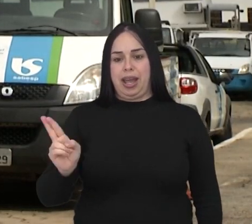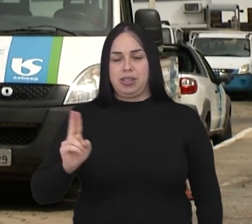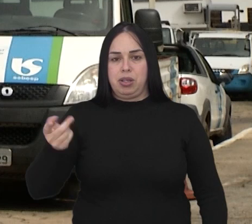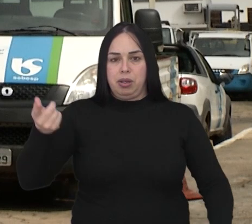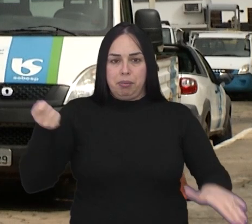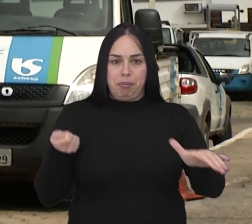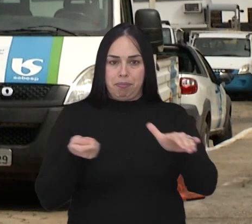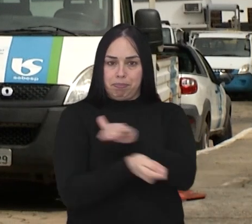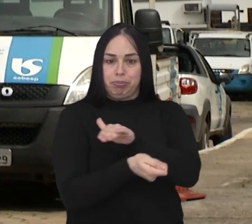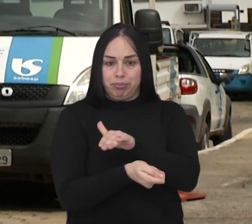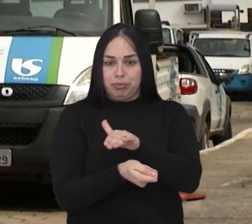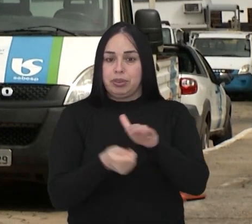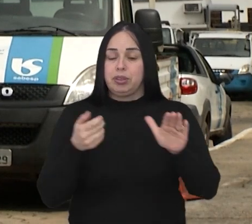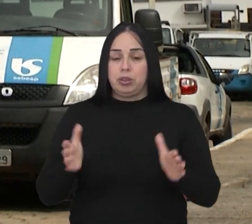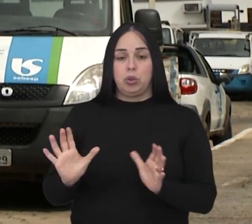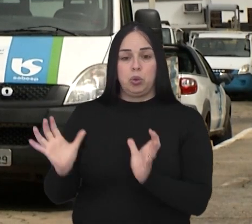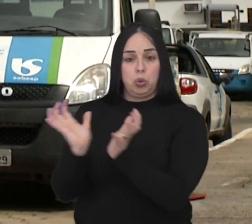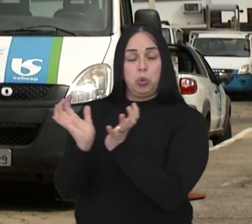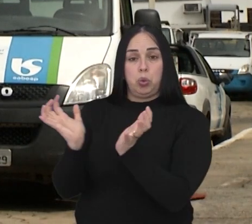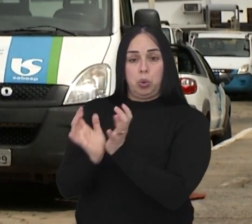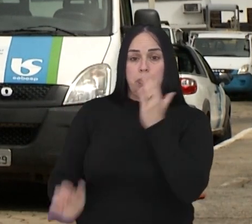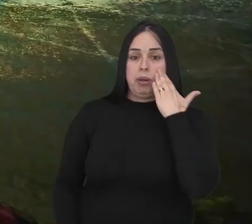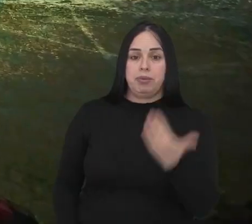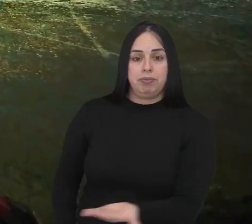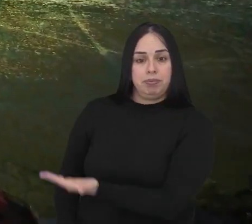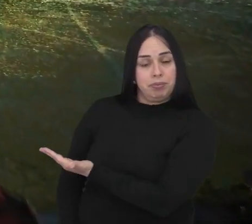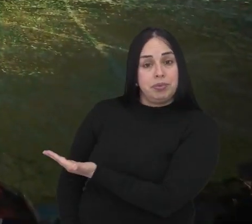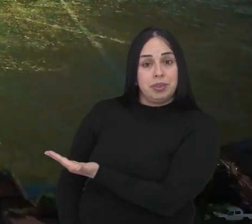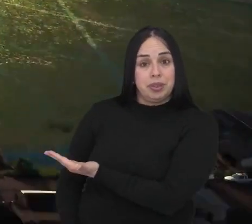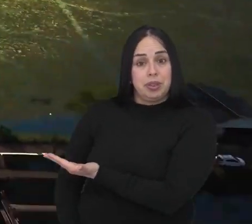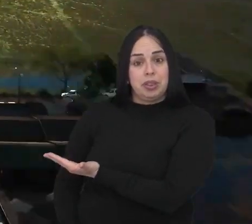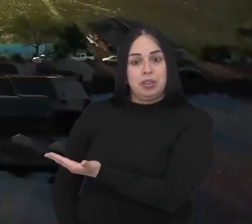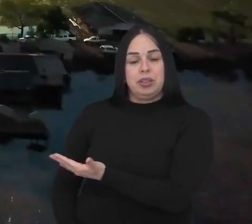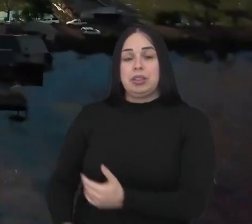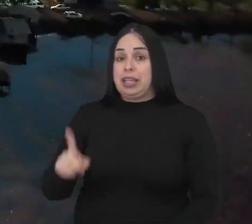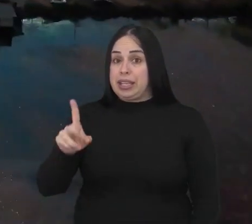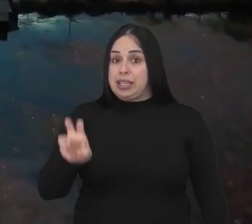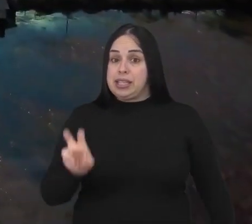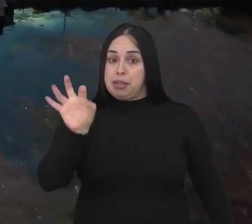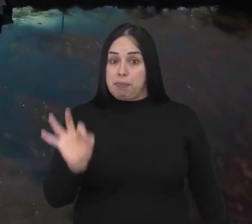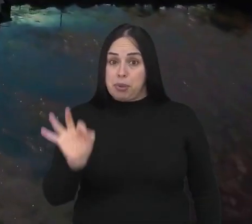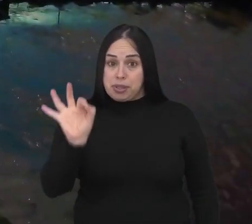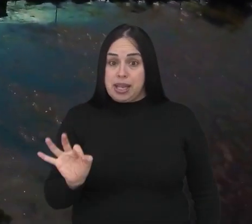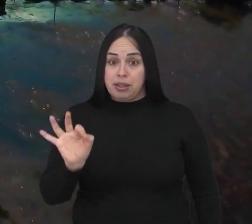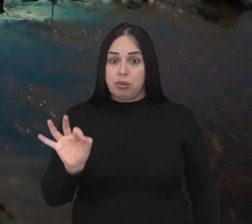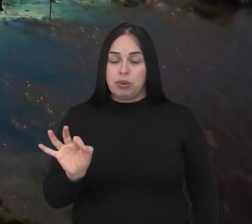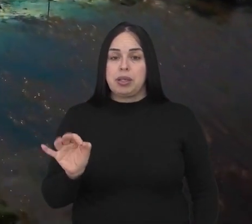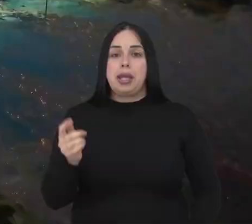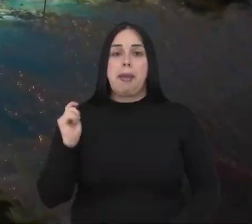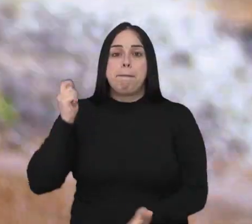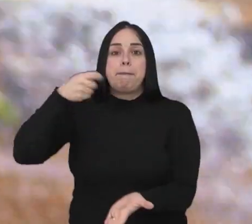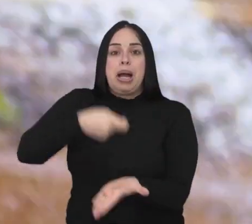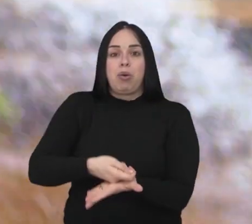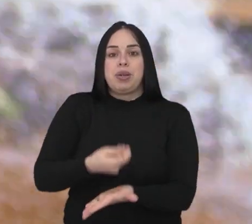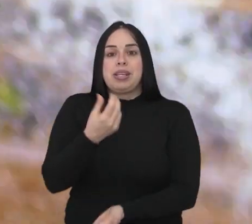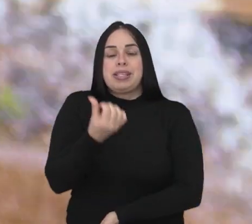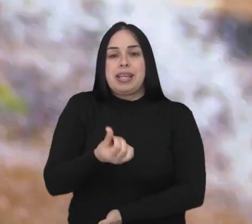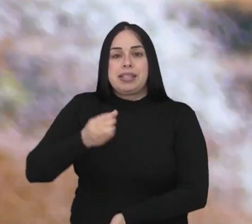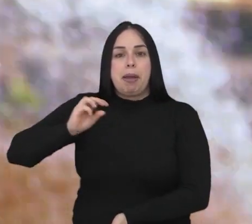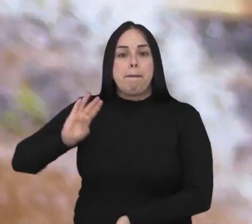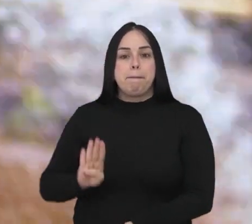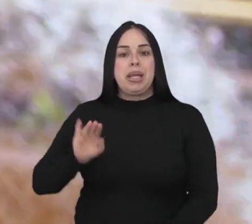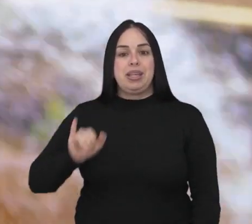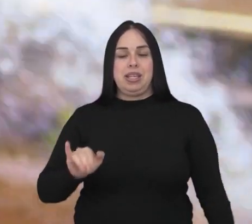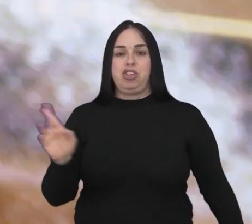800 milhões de reais aos cofres do governo paulista. O grupo de investimentos Equatorial ficou com 15% e